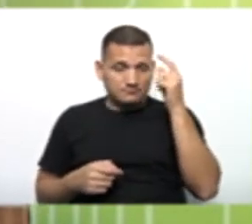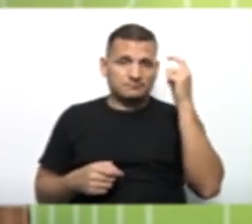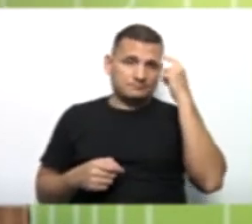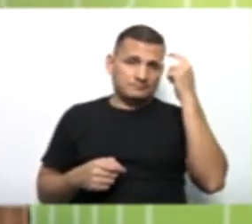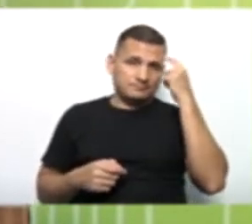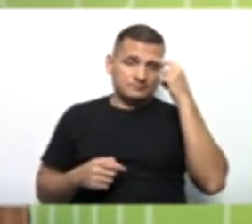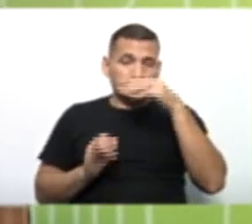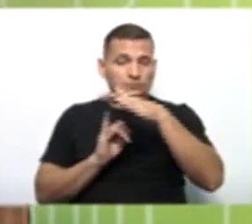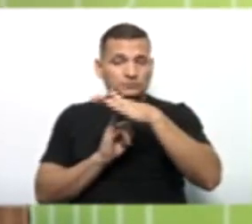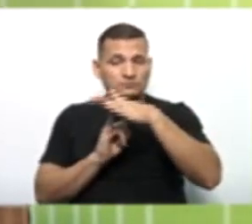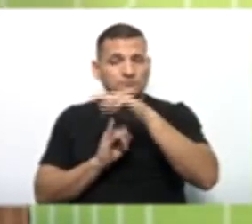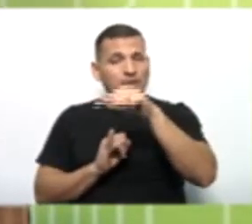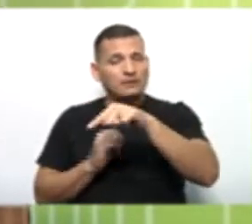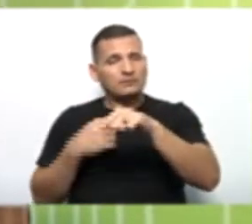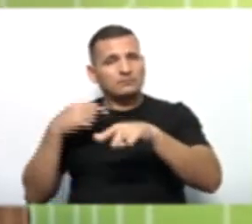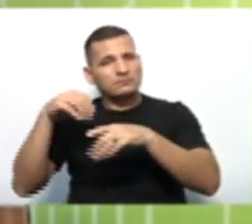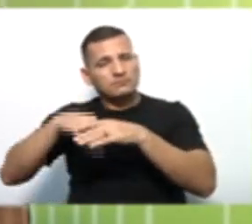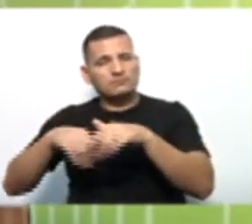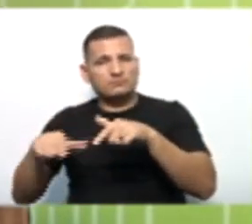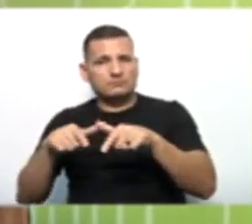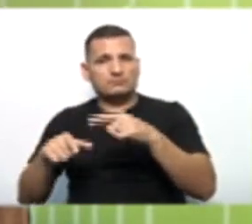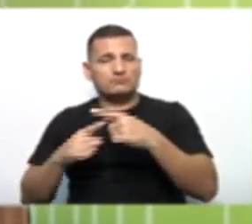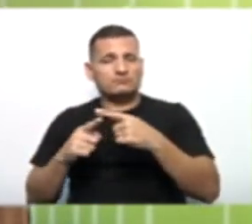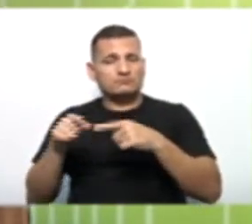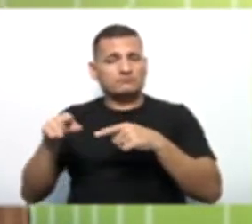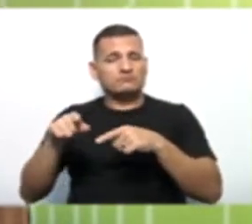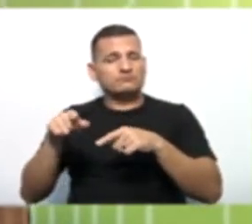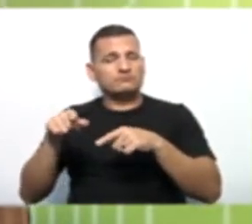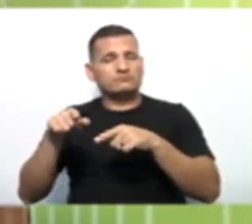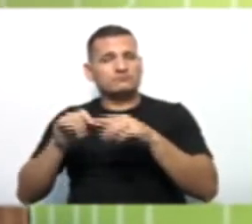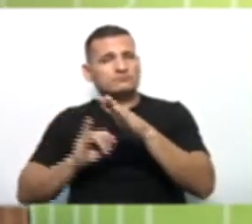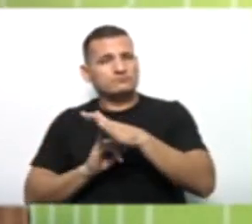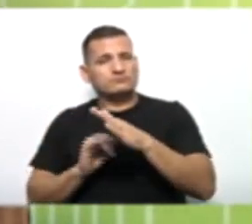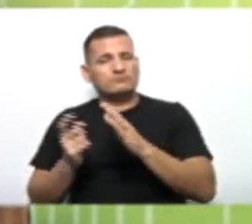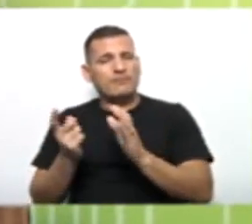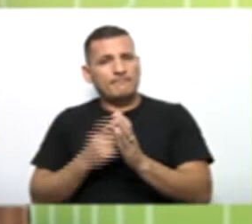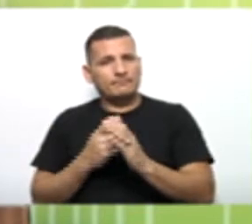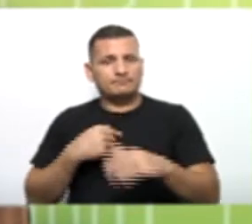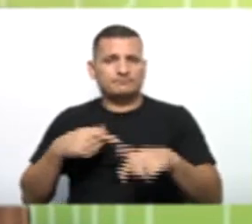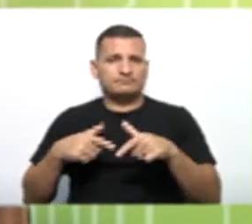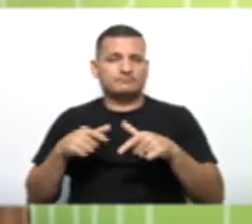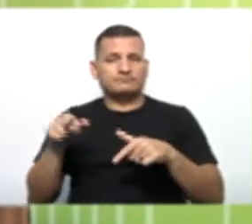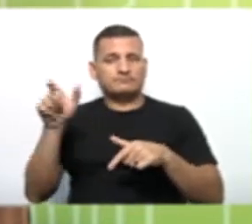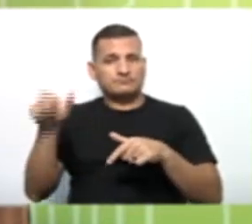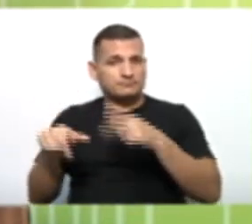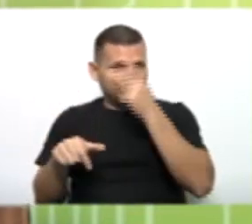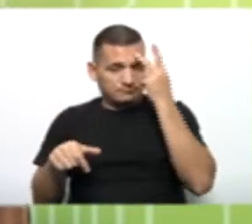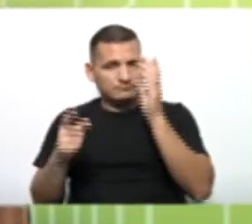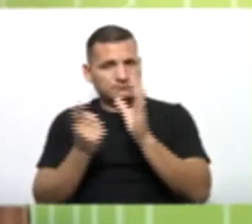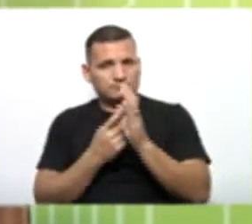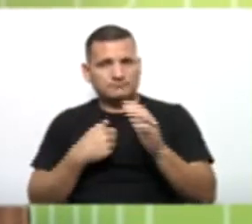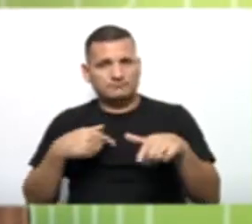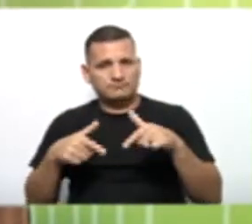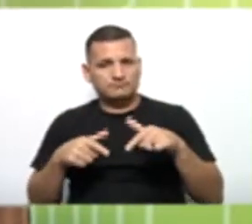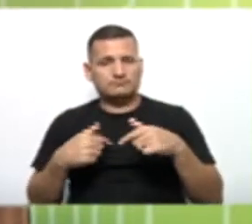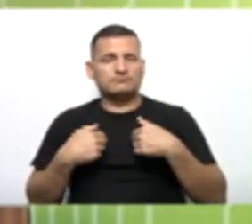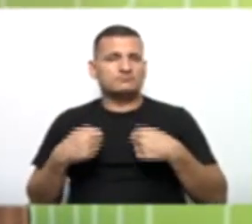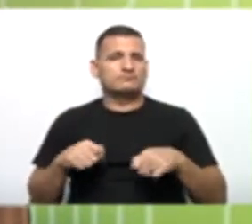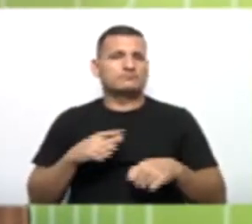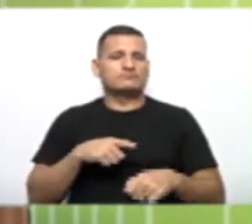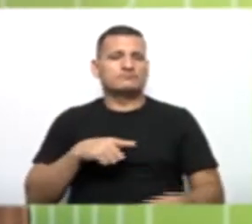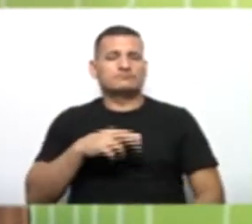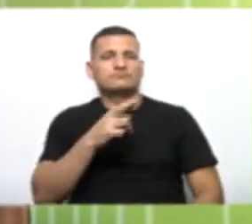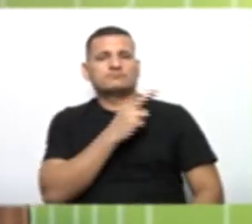que eu estou atuando porque essa instituição depende do meu trabalho esse paciente depende do meu trabalho eu preciso ter responsabilidade